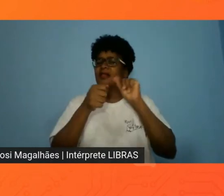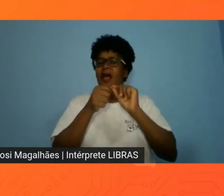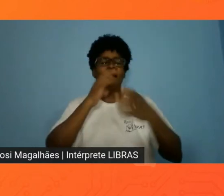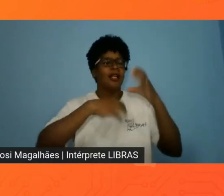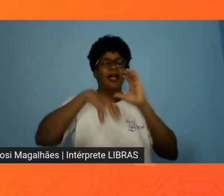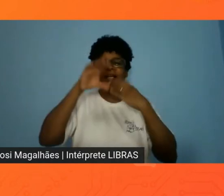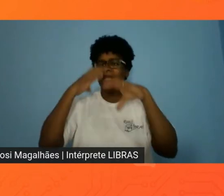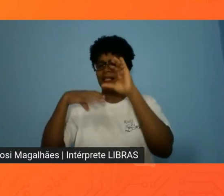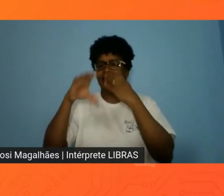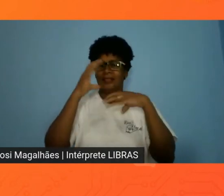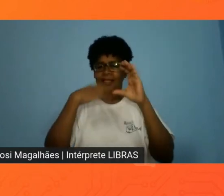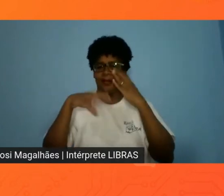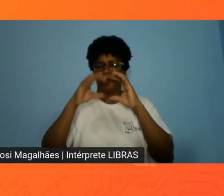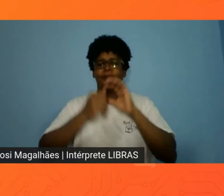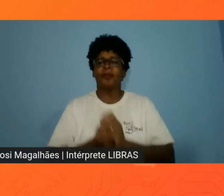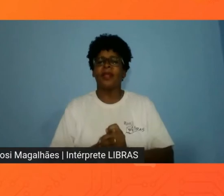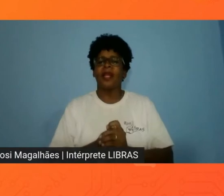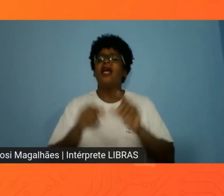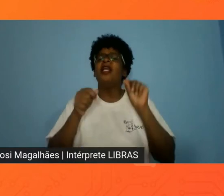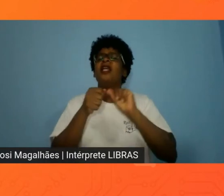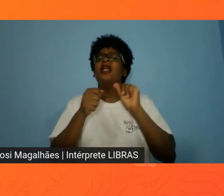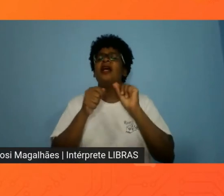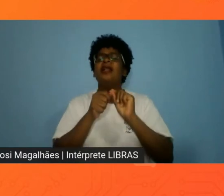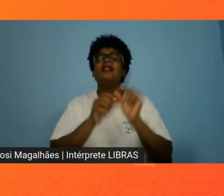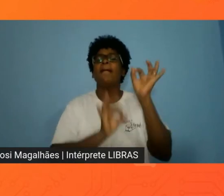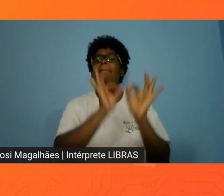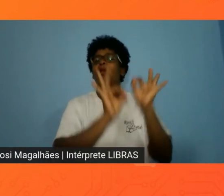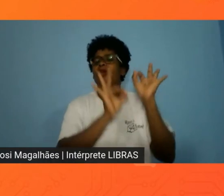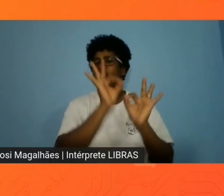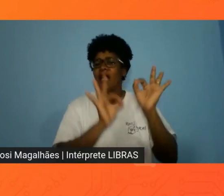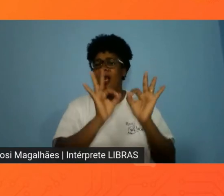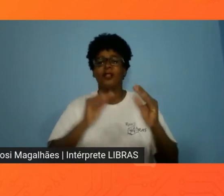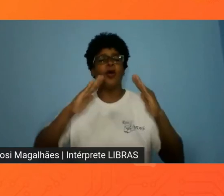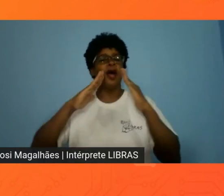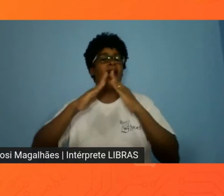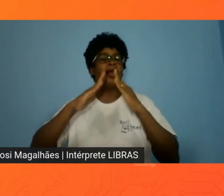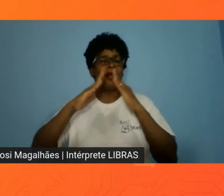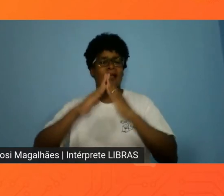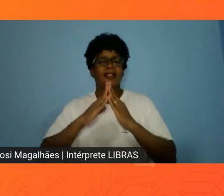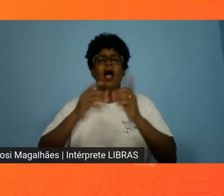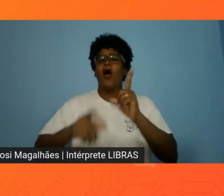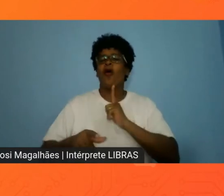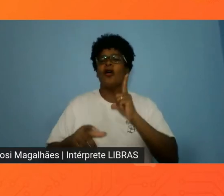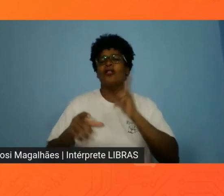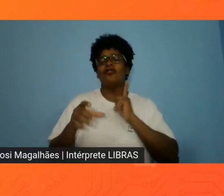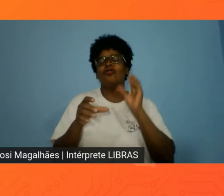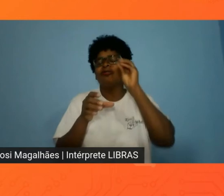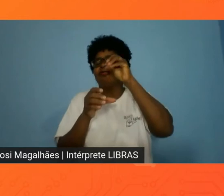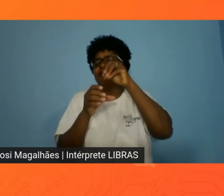Vicente Naranha. E o Entre Linhas é um projeto, é a casa onde abriga os